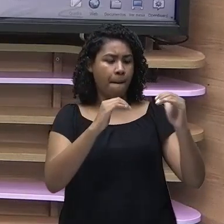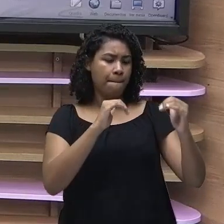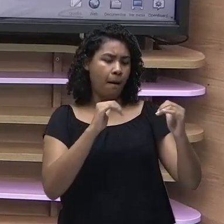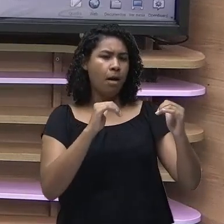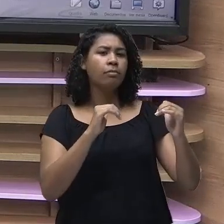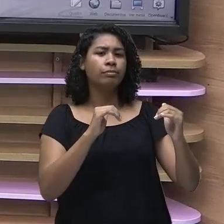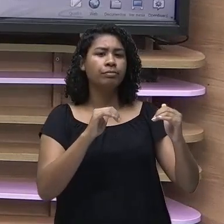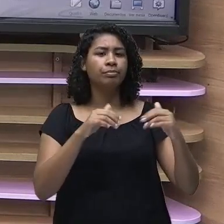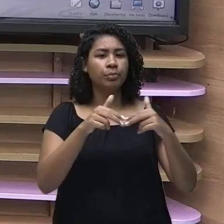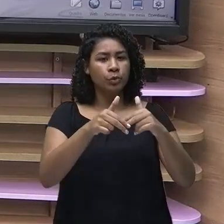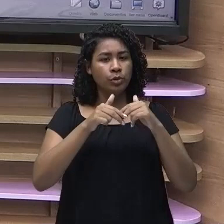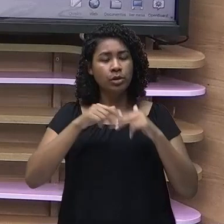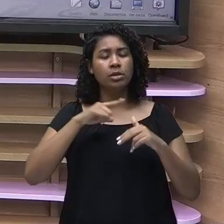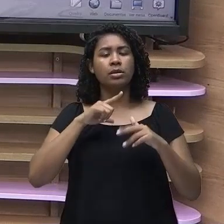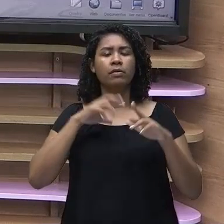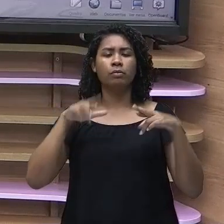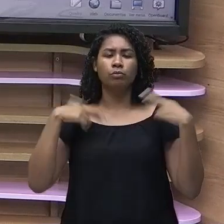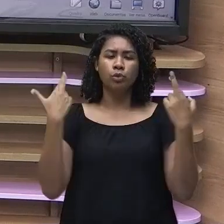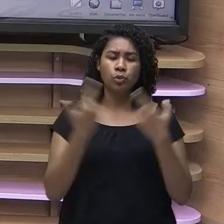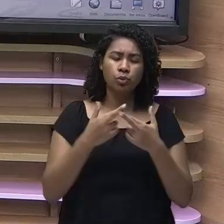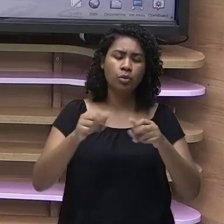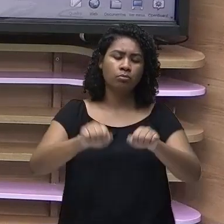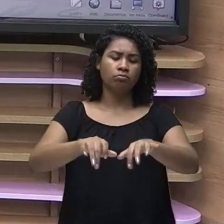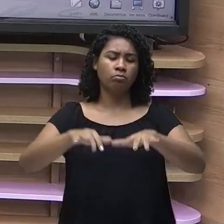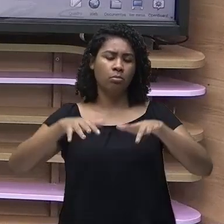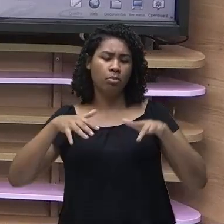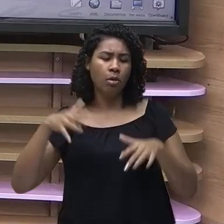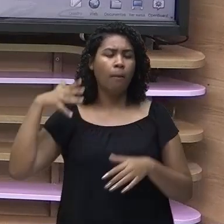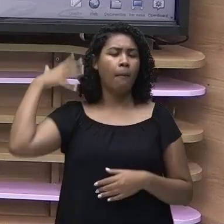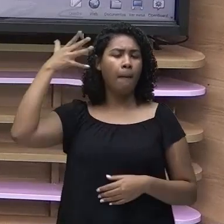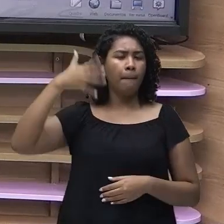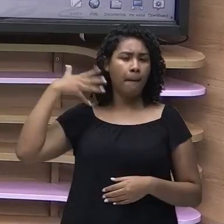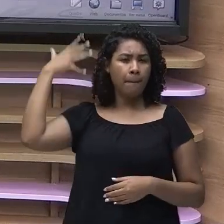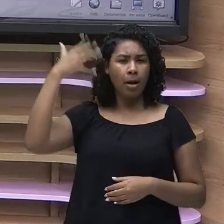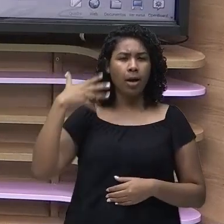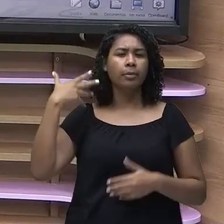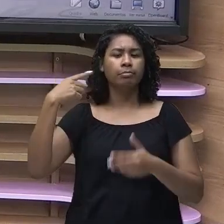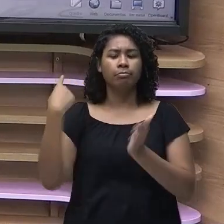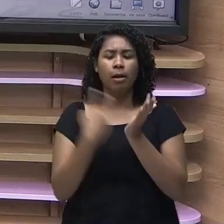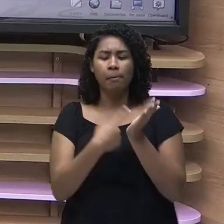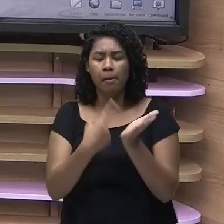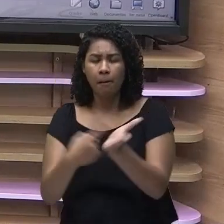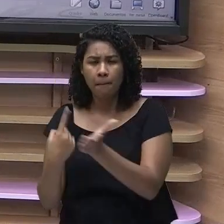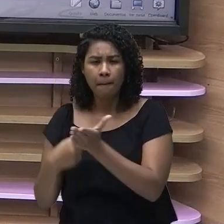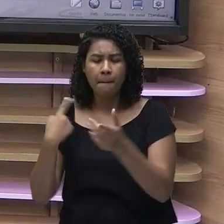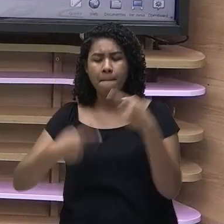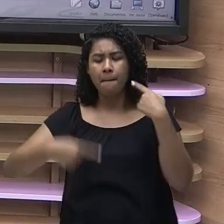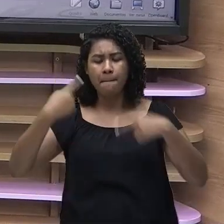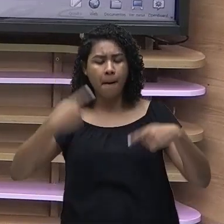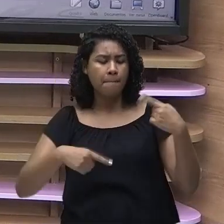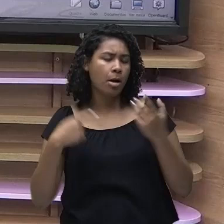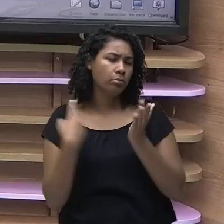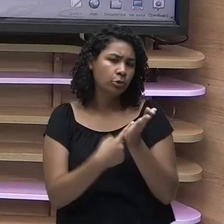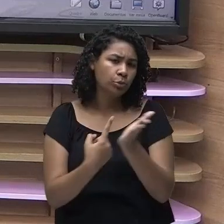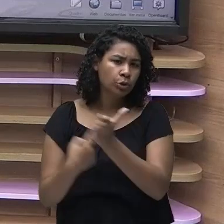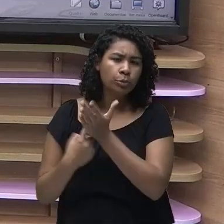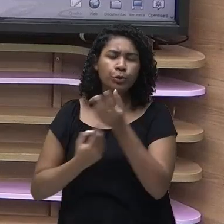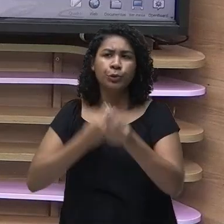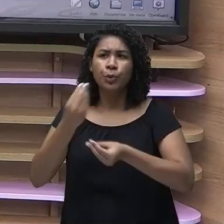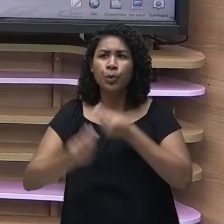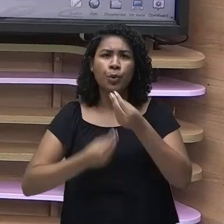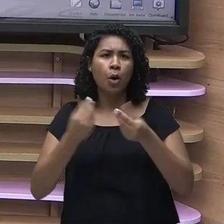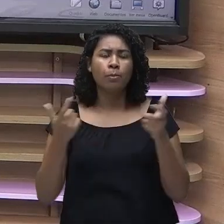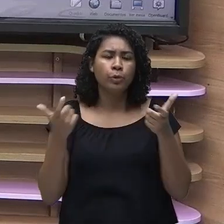isso houve reuniões, né, convenções para chegar num acordo, né, o que a gente pode fazer para reduzir o buraco na camada de